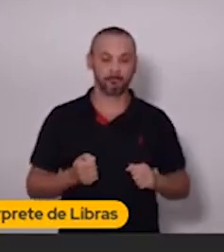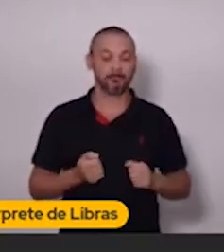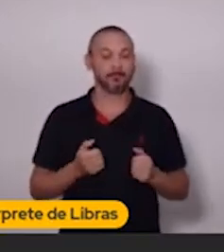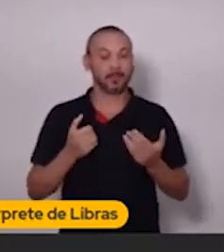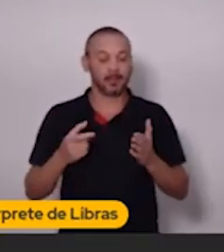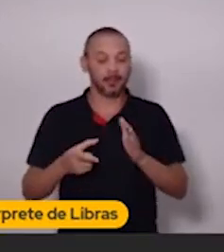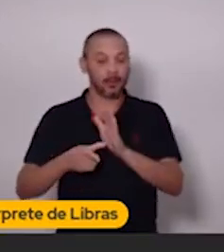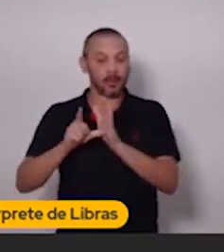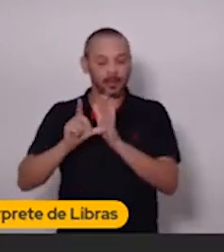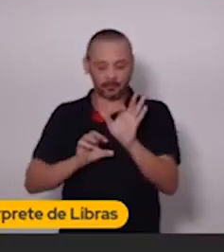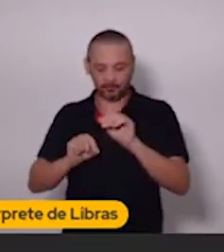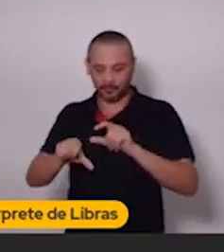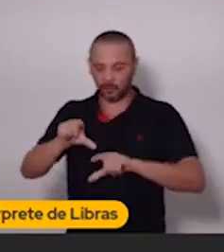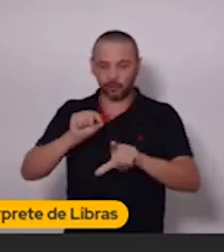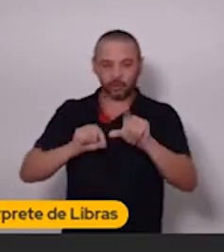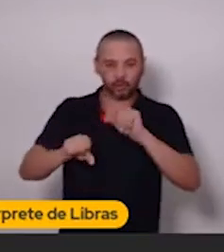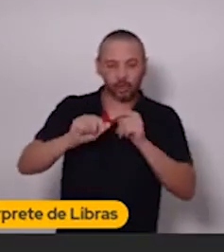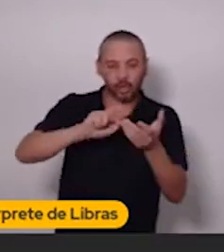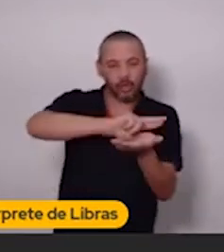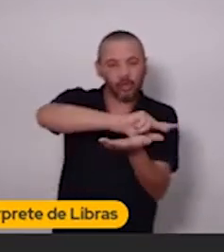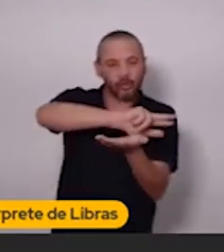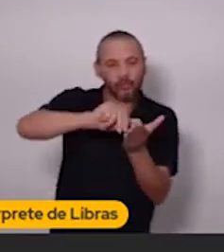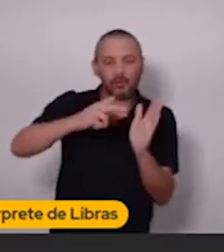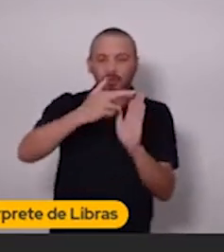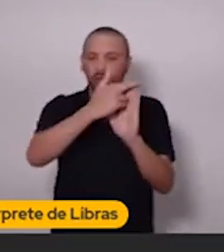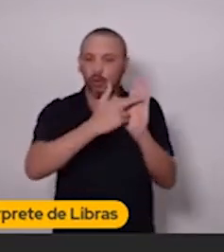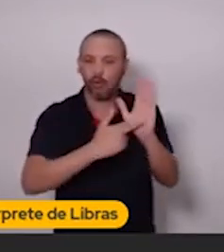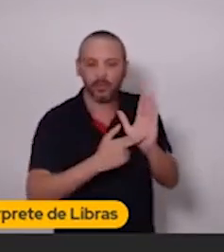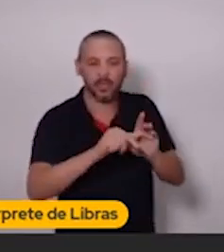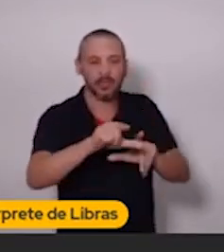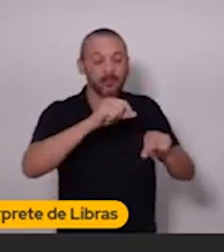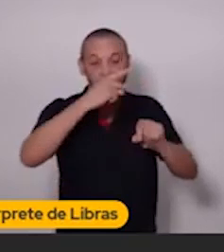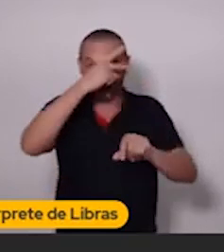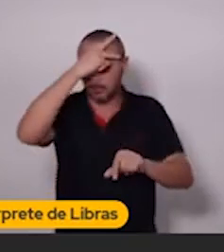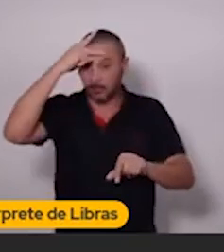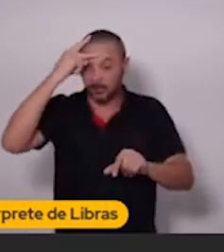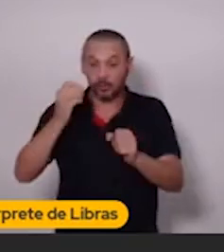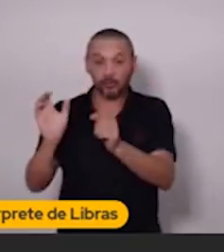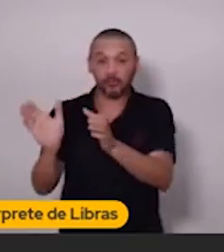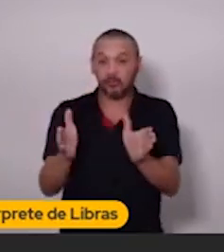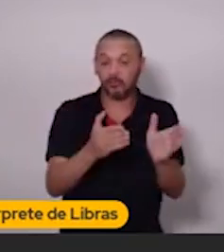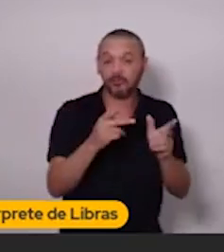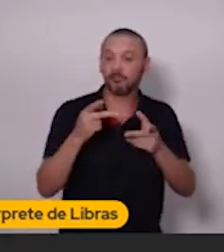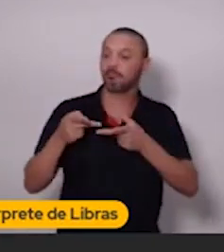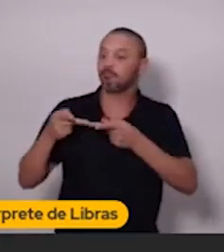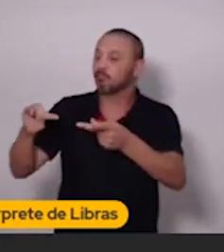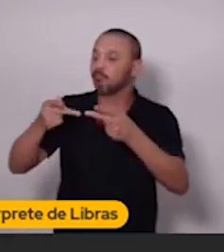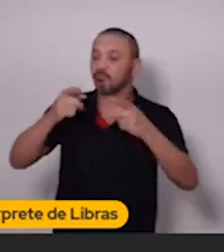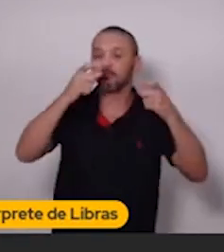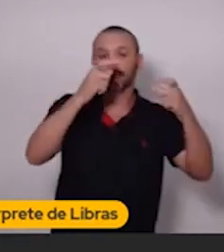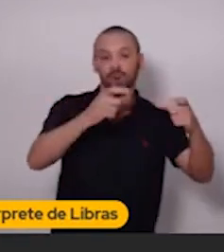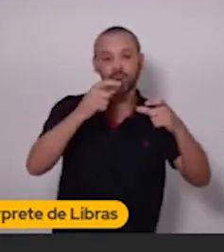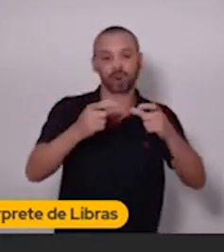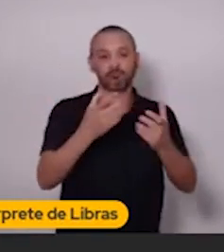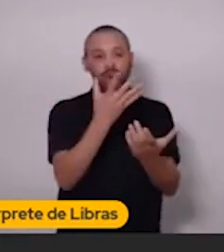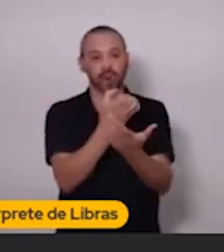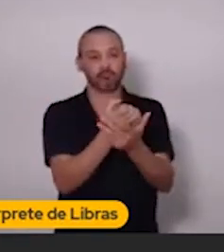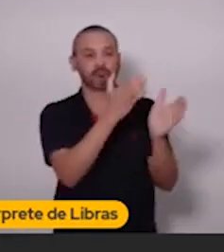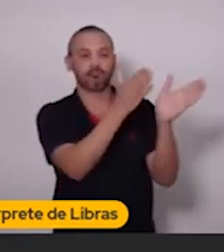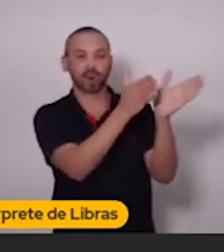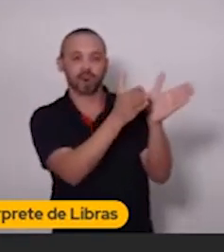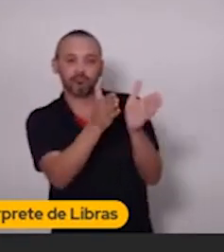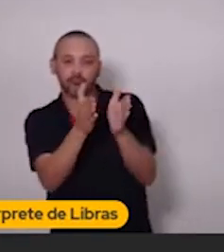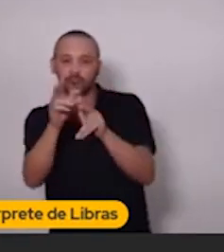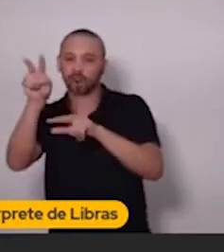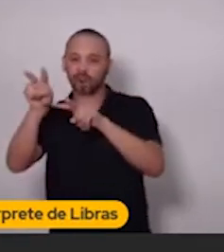gente vai selecionar o casting, o elenco, né? A gente vai visitar o lugar onde a gente vai filmar, que no